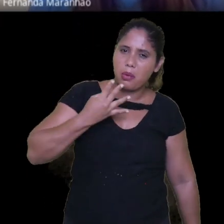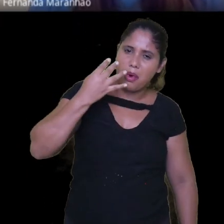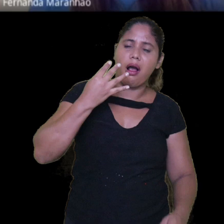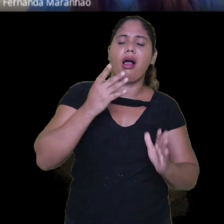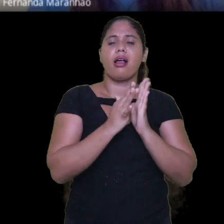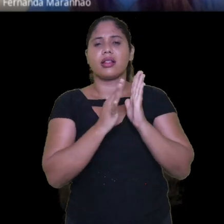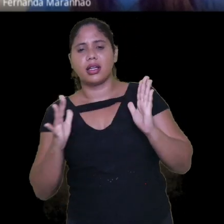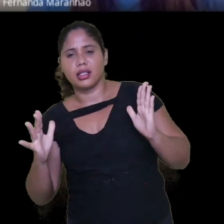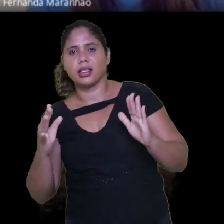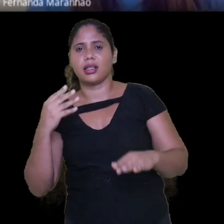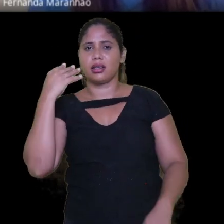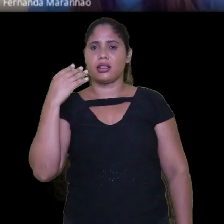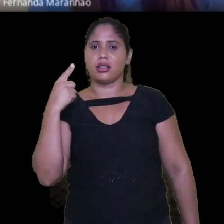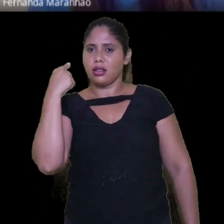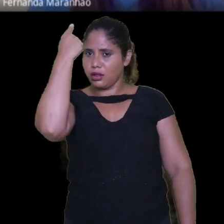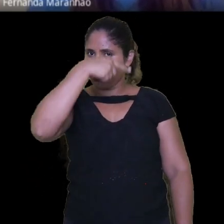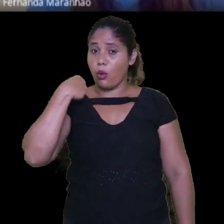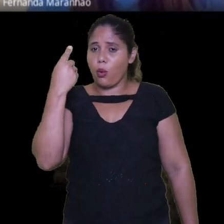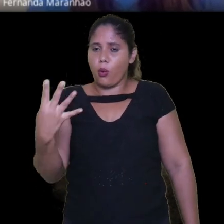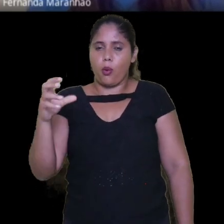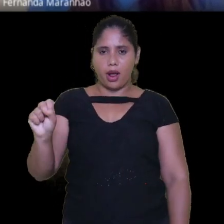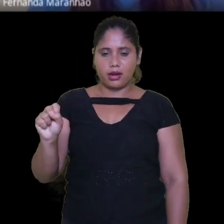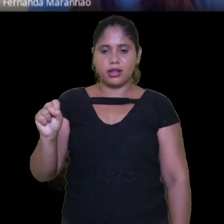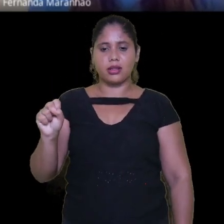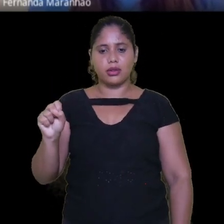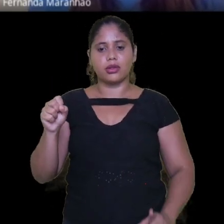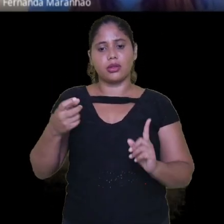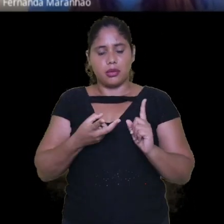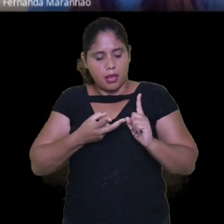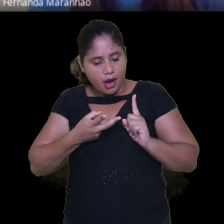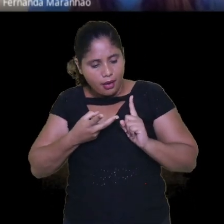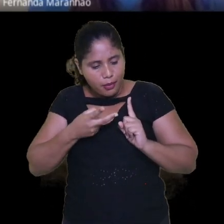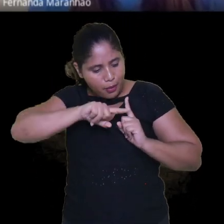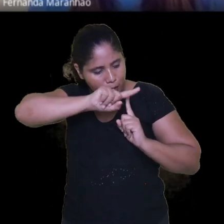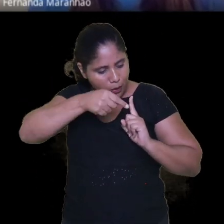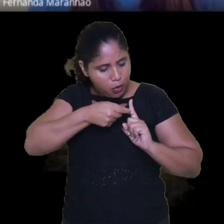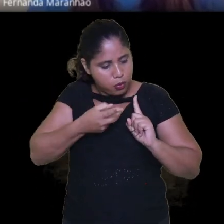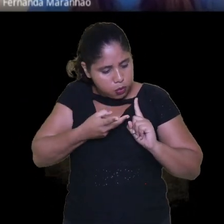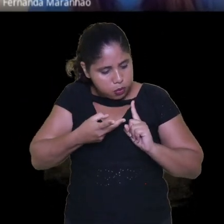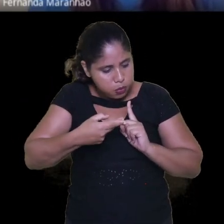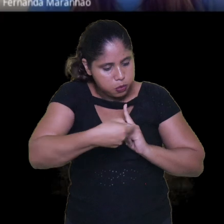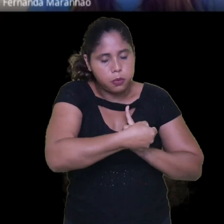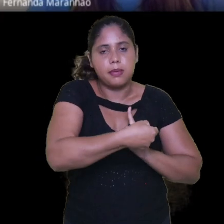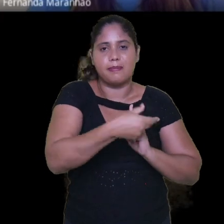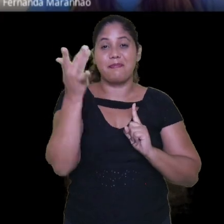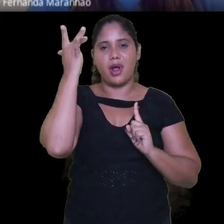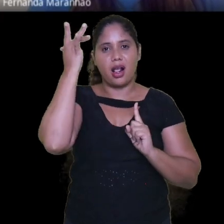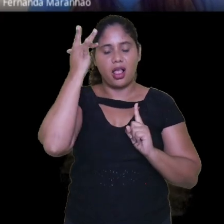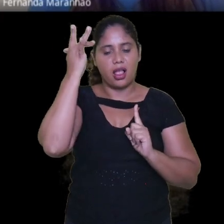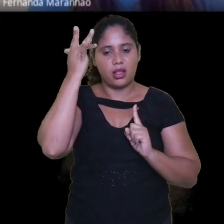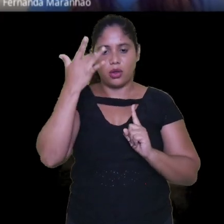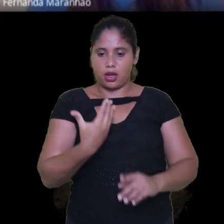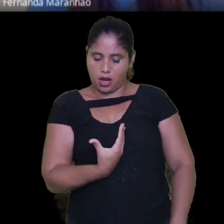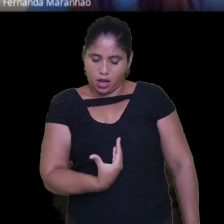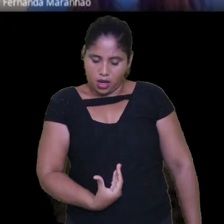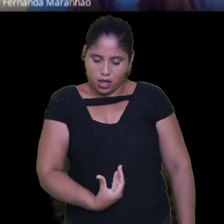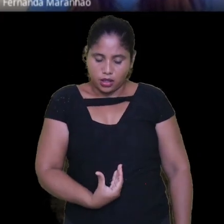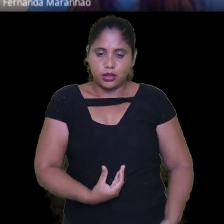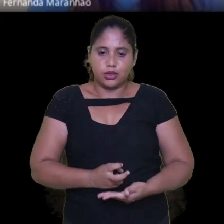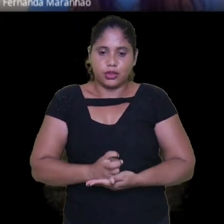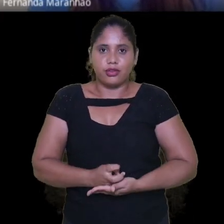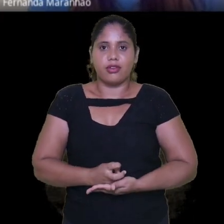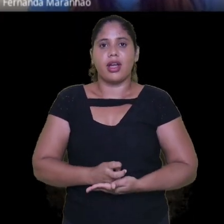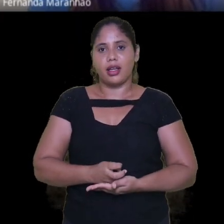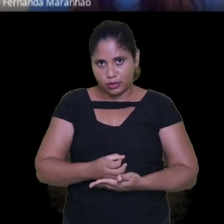Terminando as síndromes hipertensivas, com um grande resumo, nós vamos falar agora da restrição de crescimento intrauterino. Por